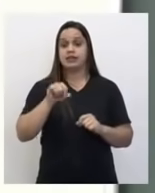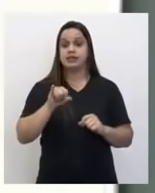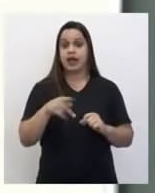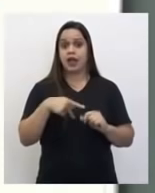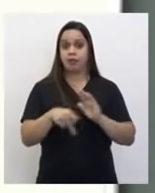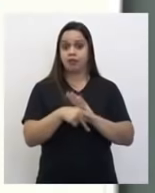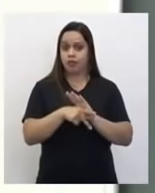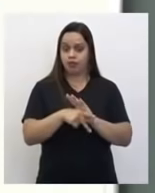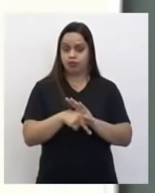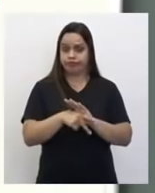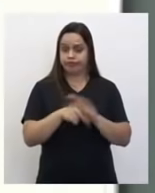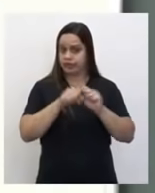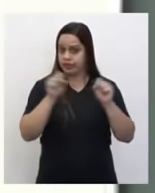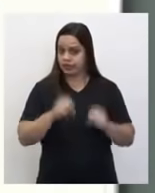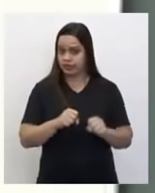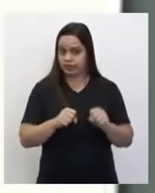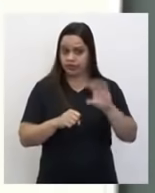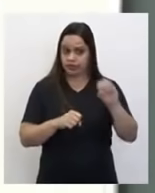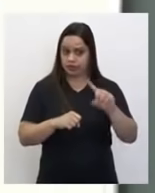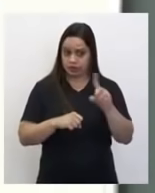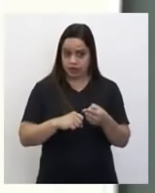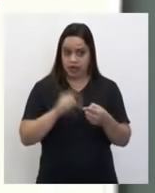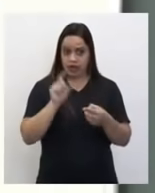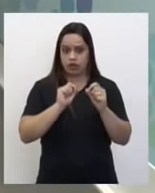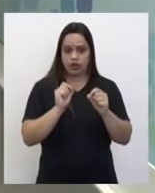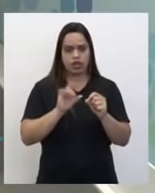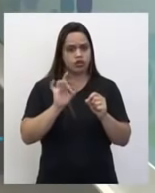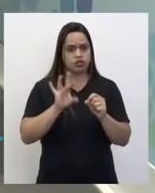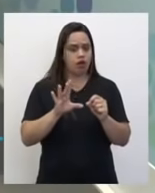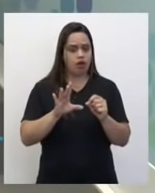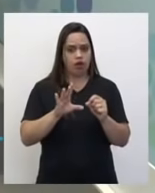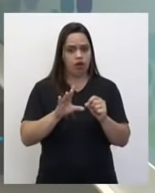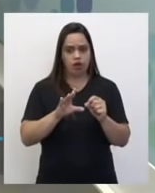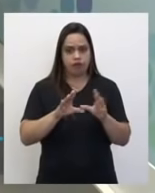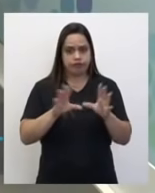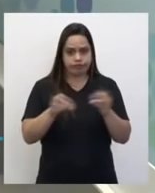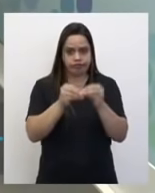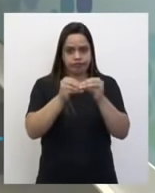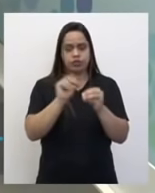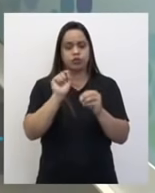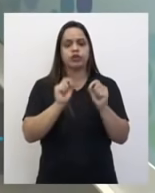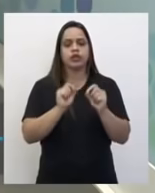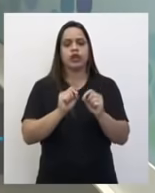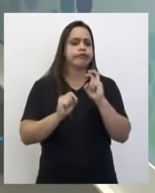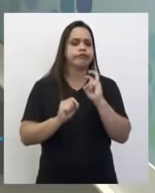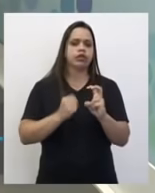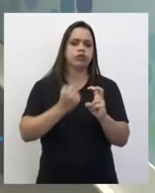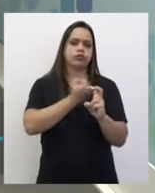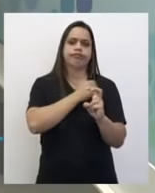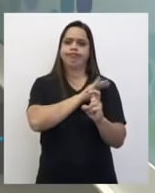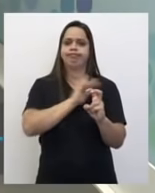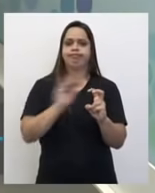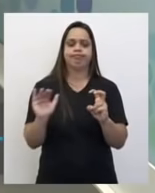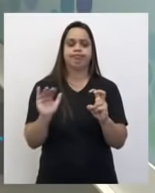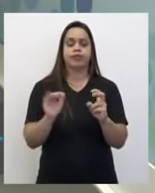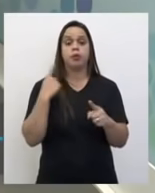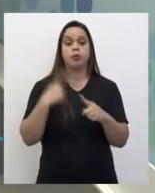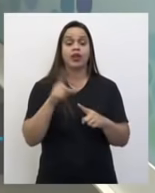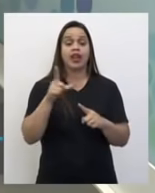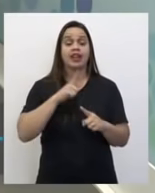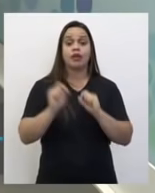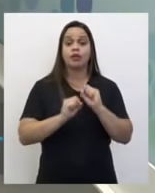resumo essas cinco estrelas só com isso, porque justamente o sistema decimal, ele tem um